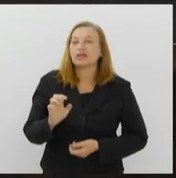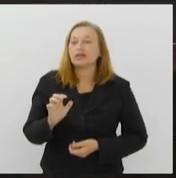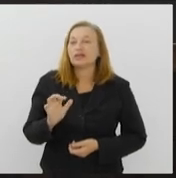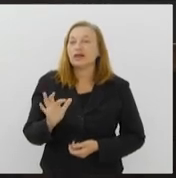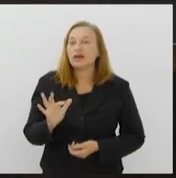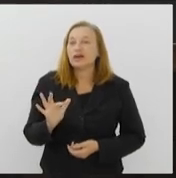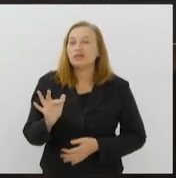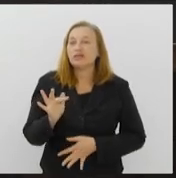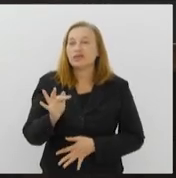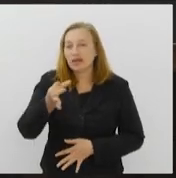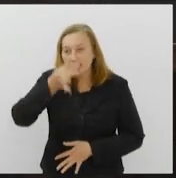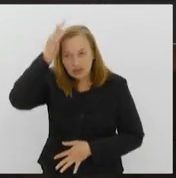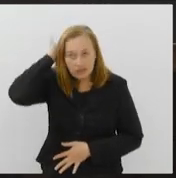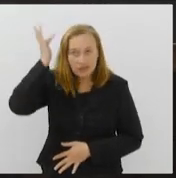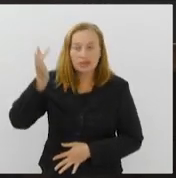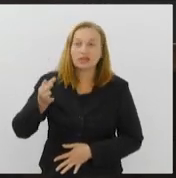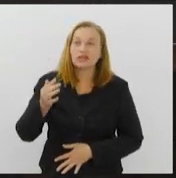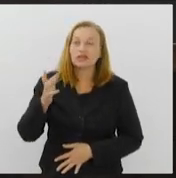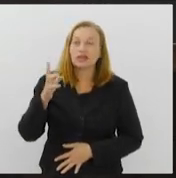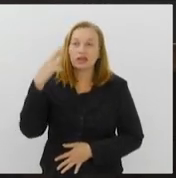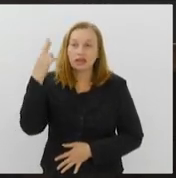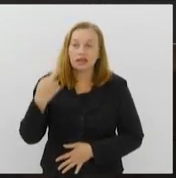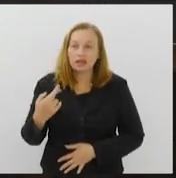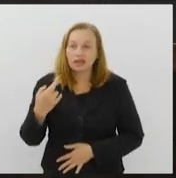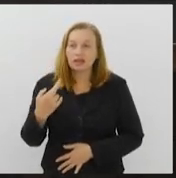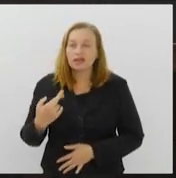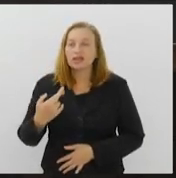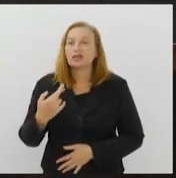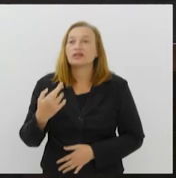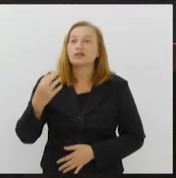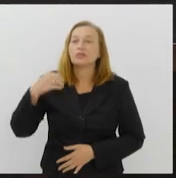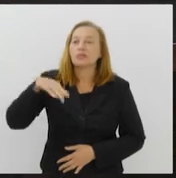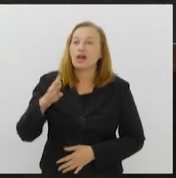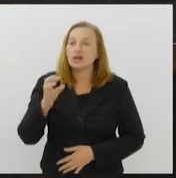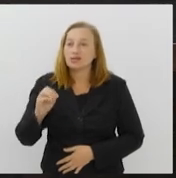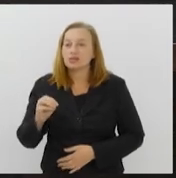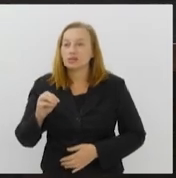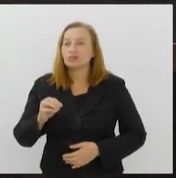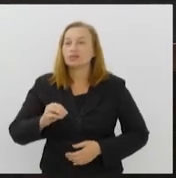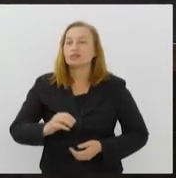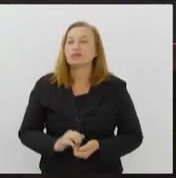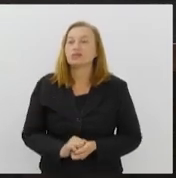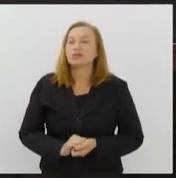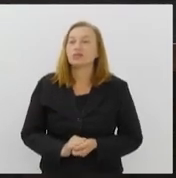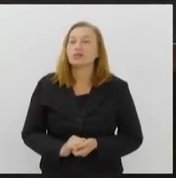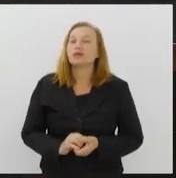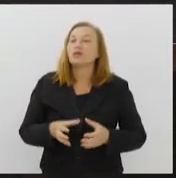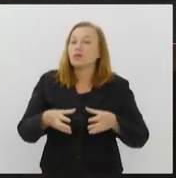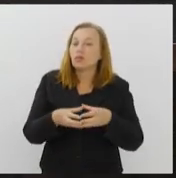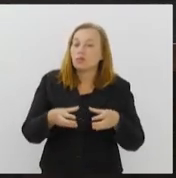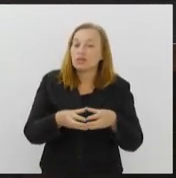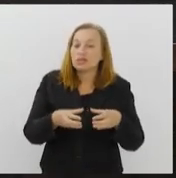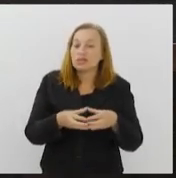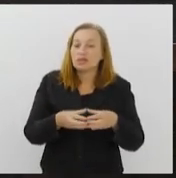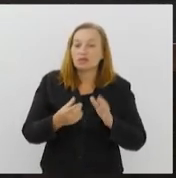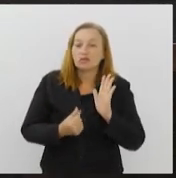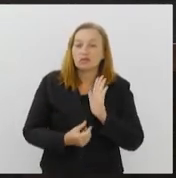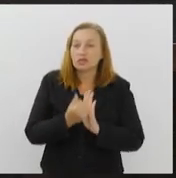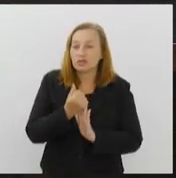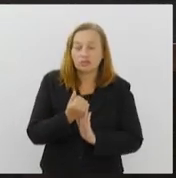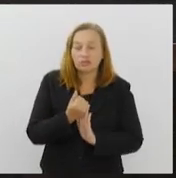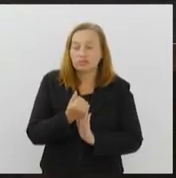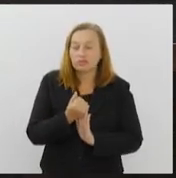Fred Pacheco, Renata Souza, Márcio Galberto. Pendendo de parecer da Comissão de Orçamento,